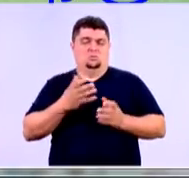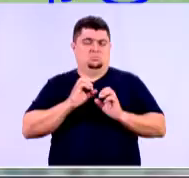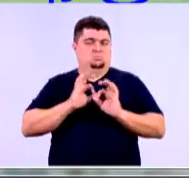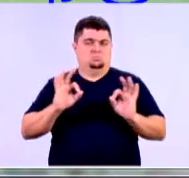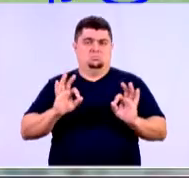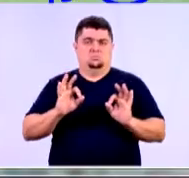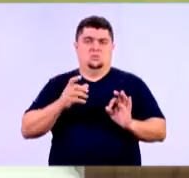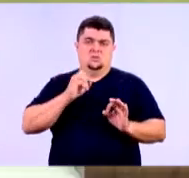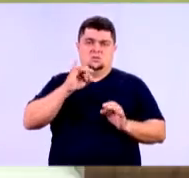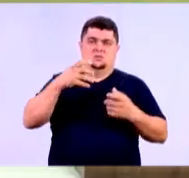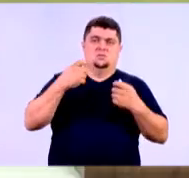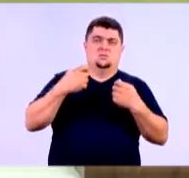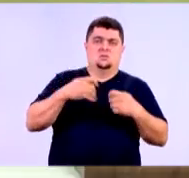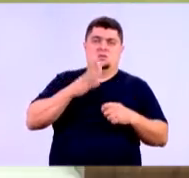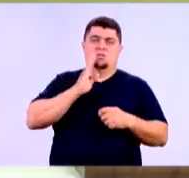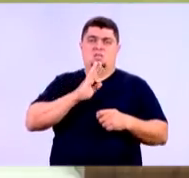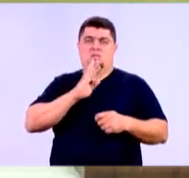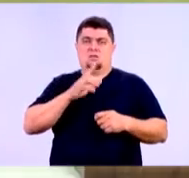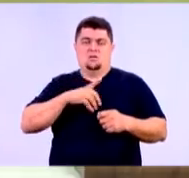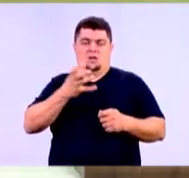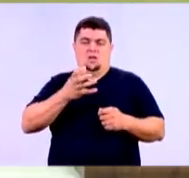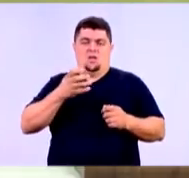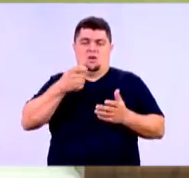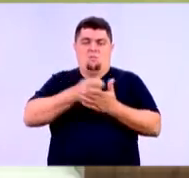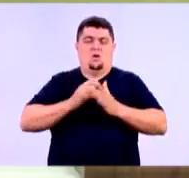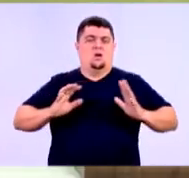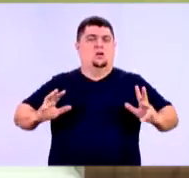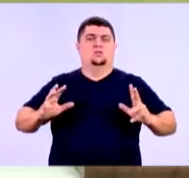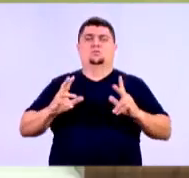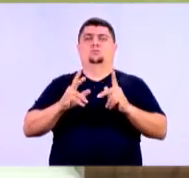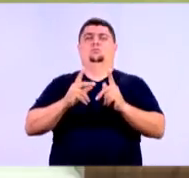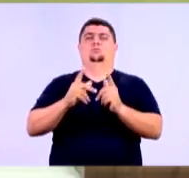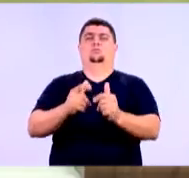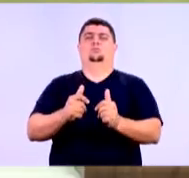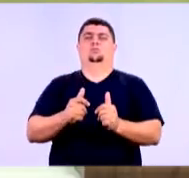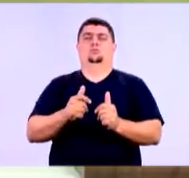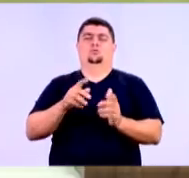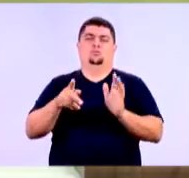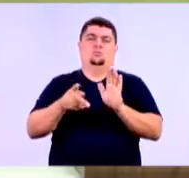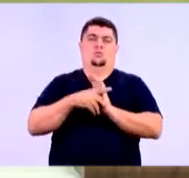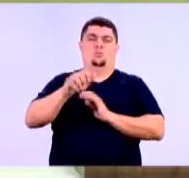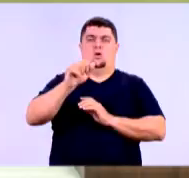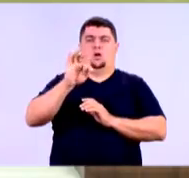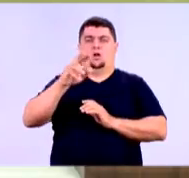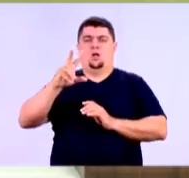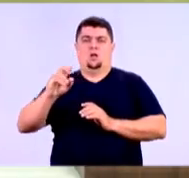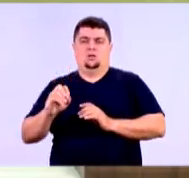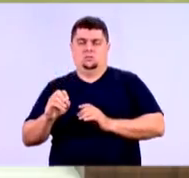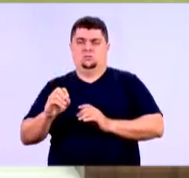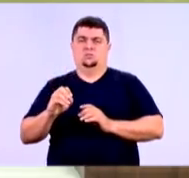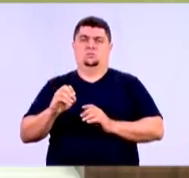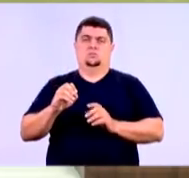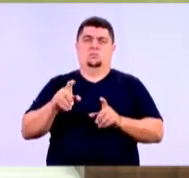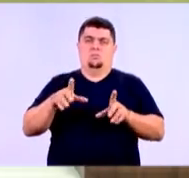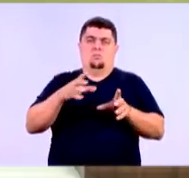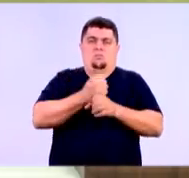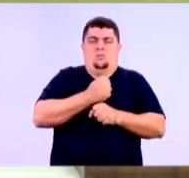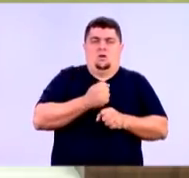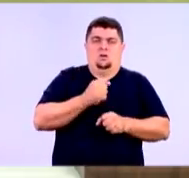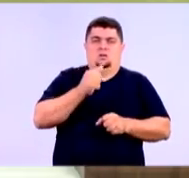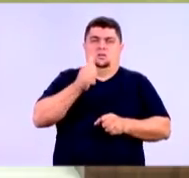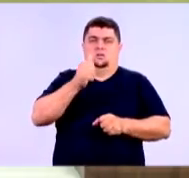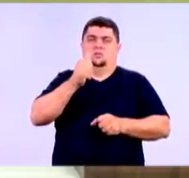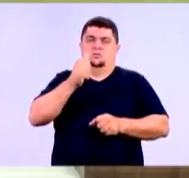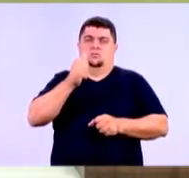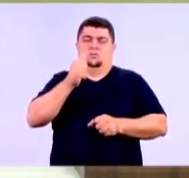bem. Se acaso ela queira saldar todas as suas dívidas com o seu ativo, né, o ativo circulante mais o ativo de